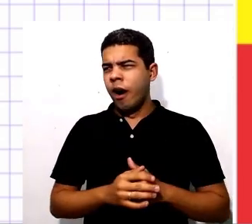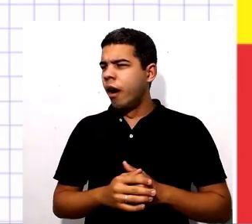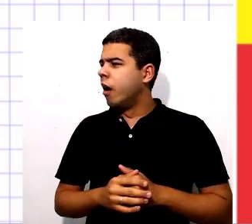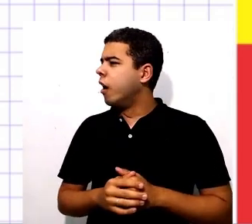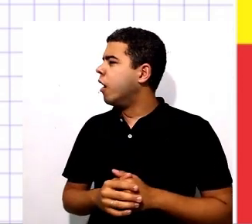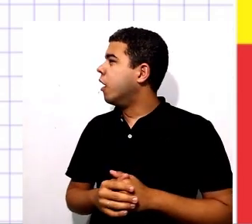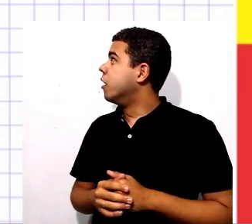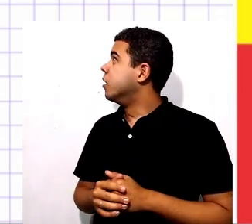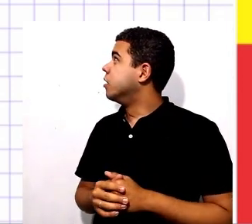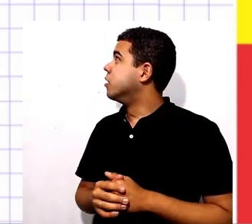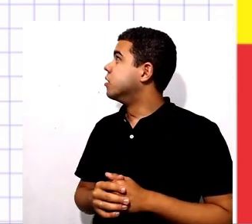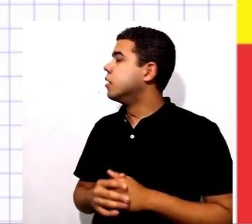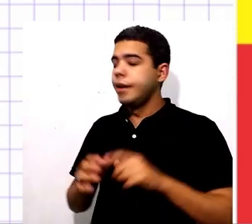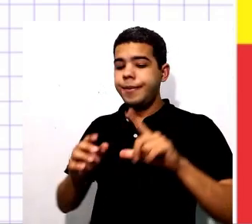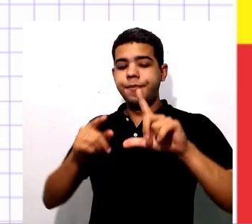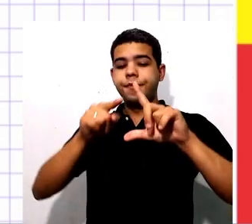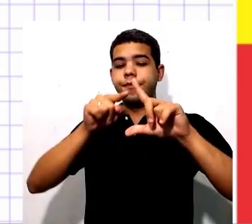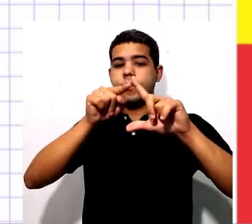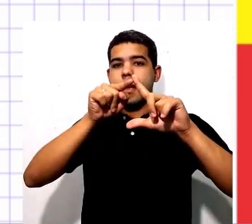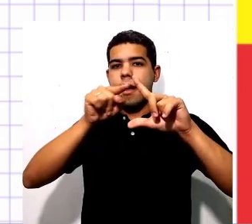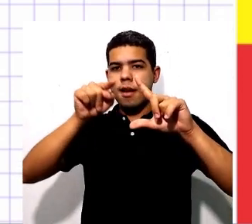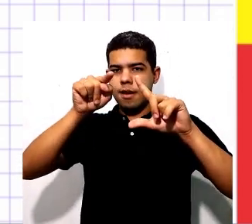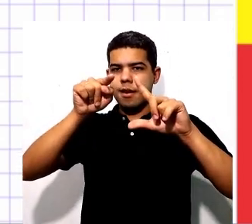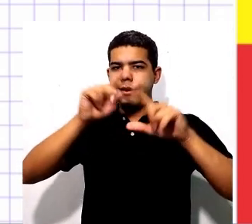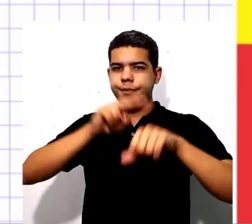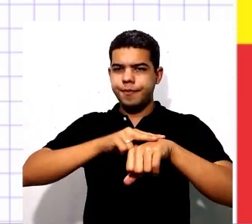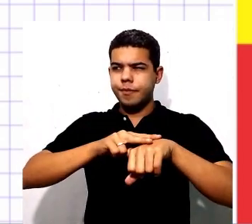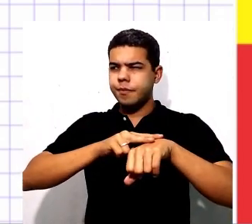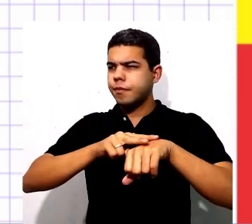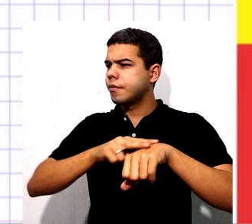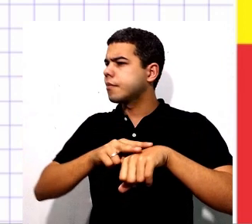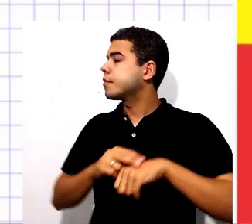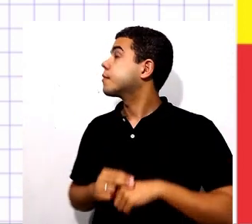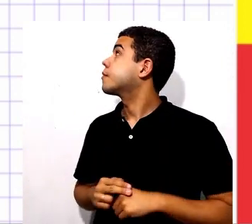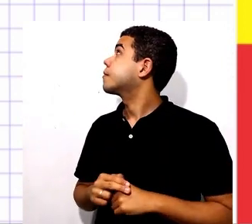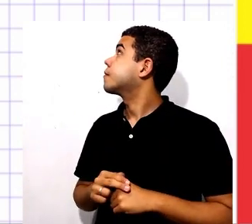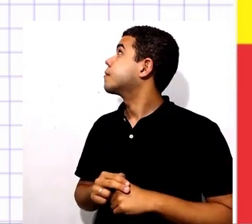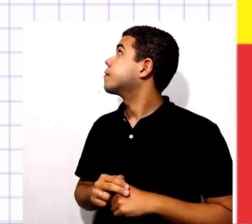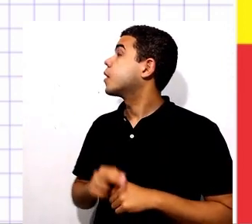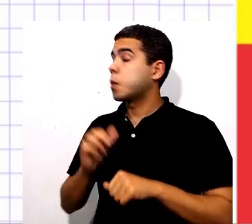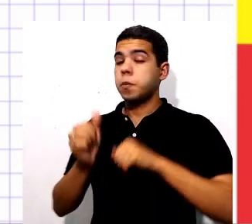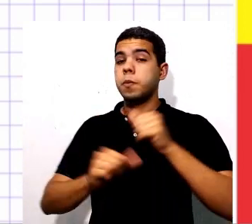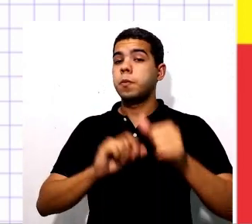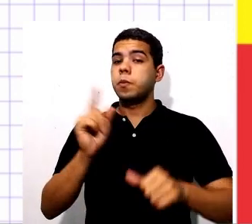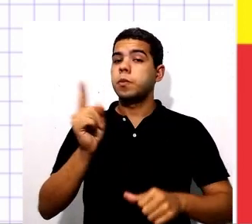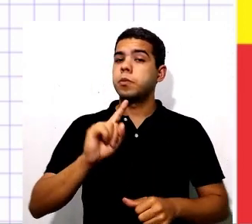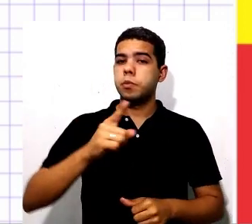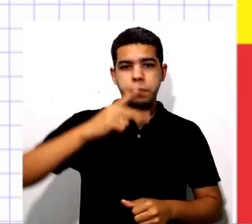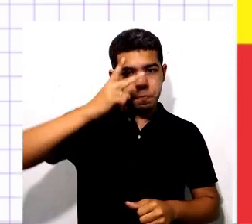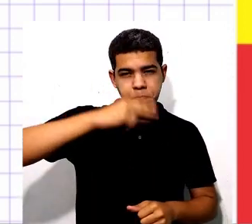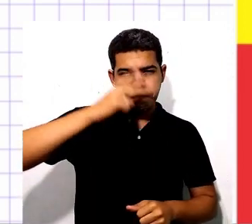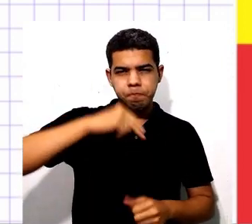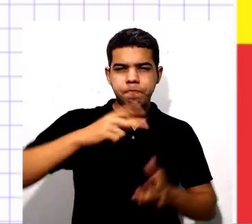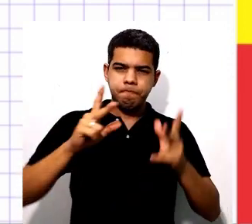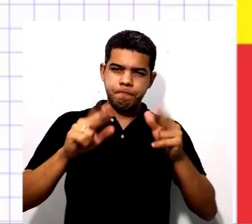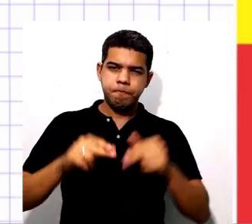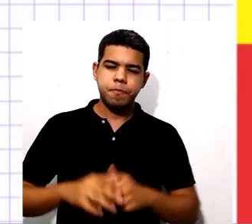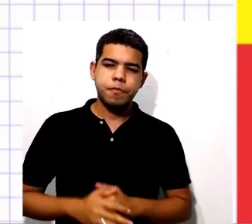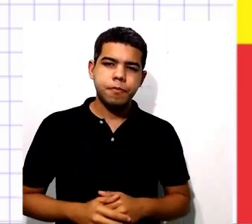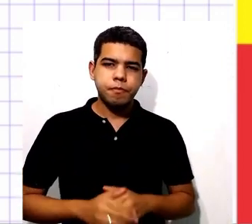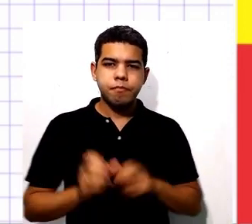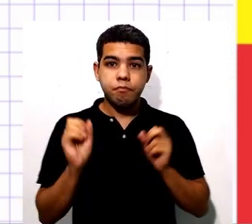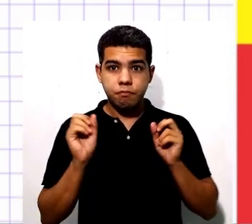Então, ó, esse ângulo não muda, é o mesmo desse. Também não muda, é o mesmo desse. Ok? E agora,